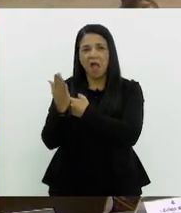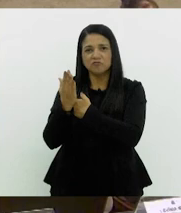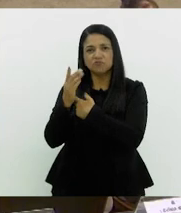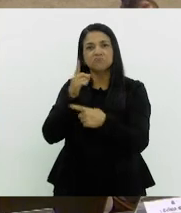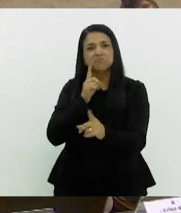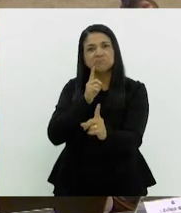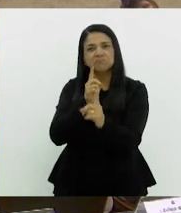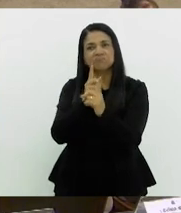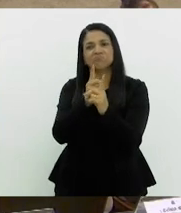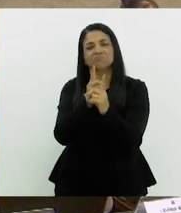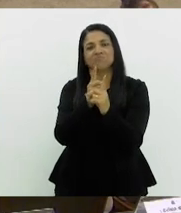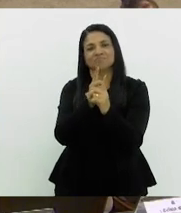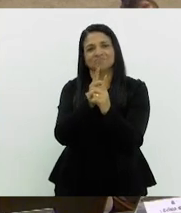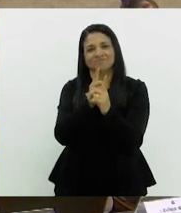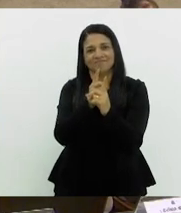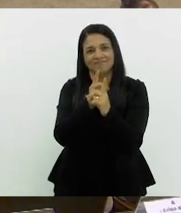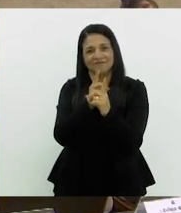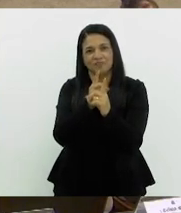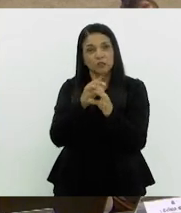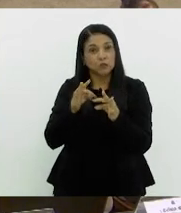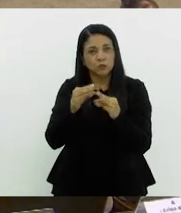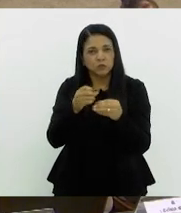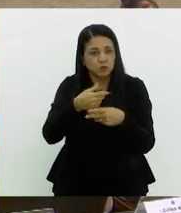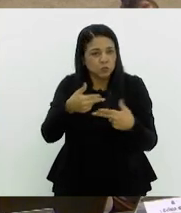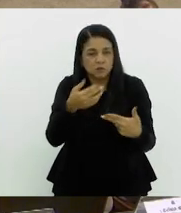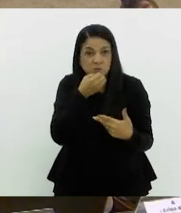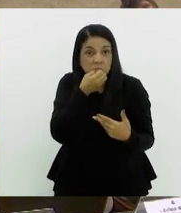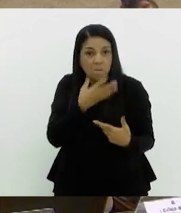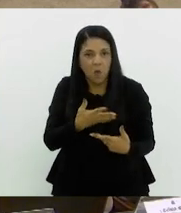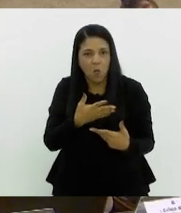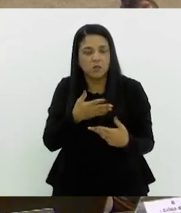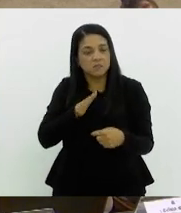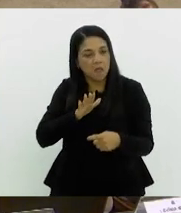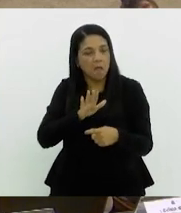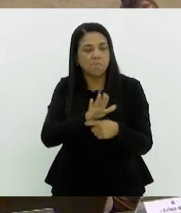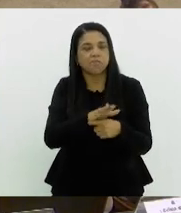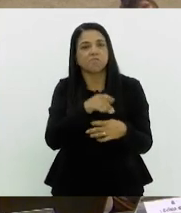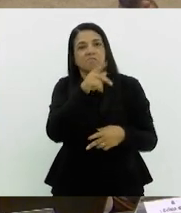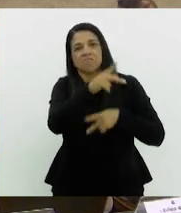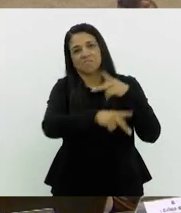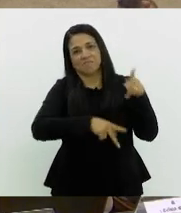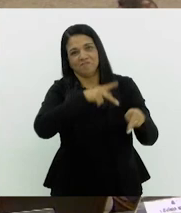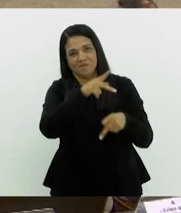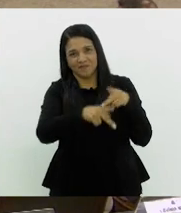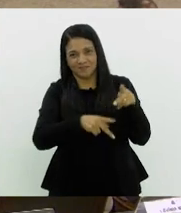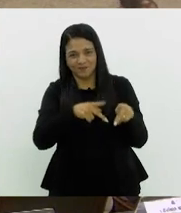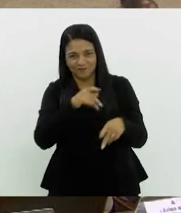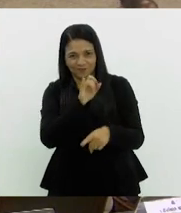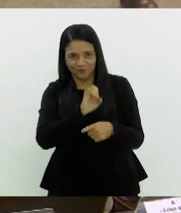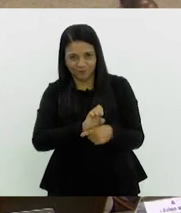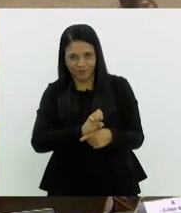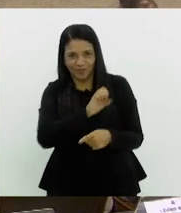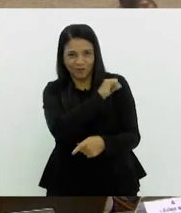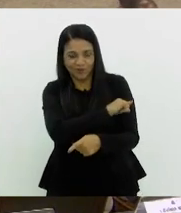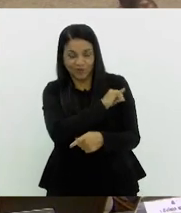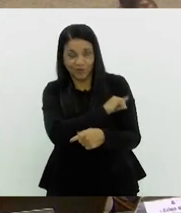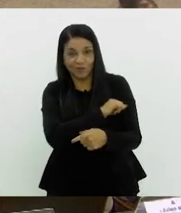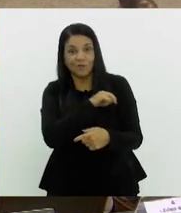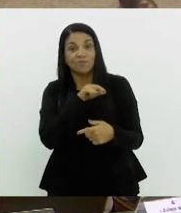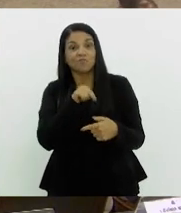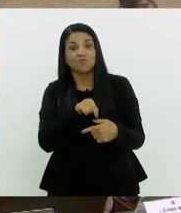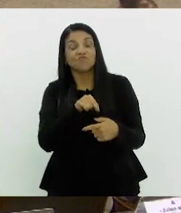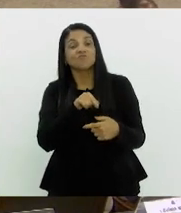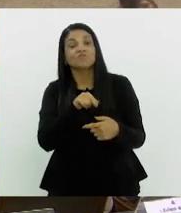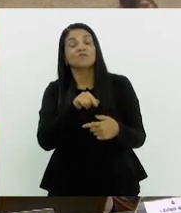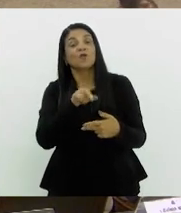encontrar todos os benefícios que mais ajudam a população do Estado Fluminense através do Poder Legislativo. E,